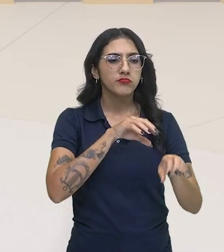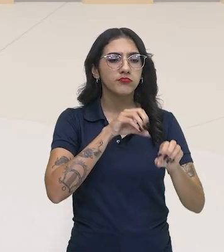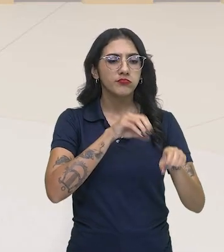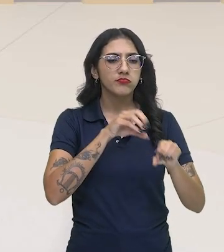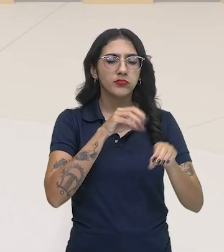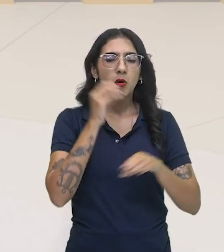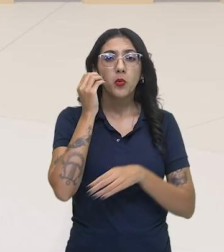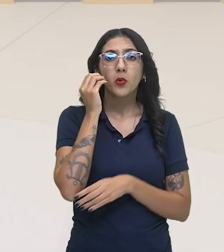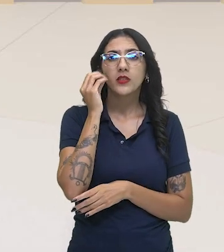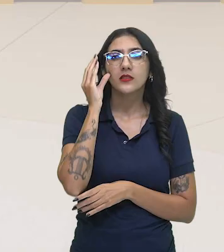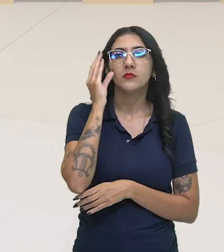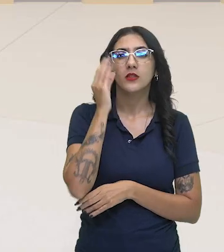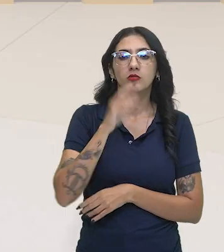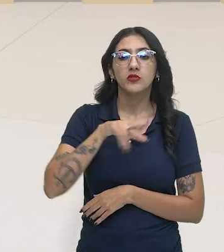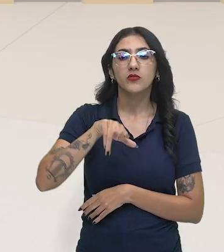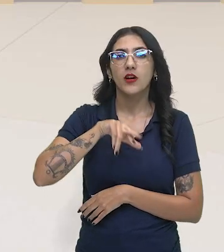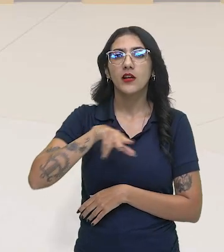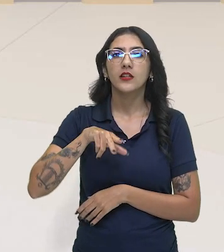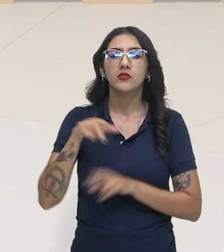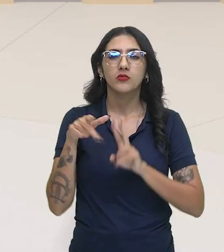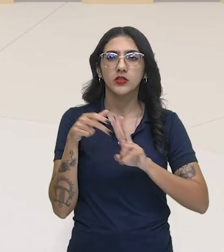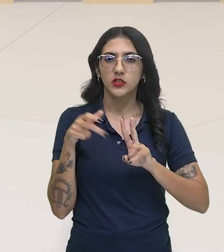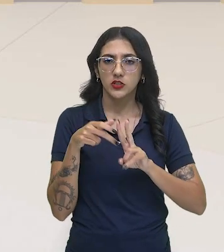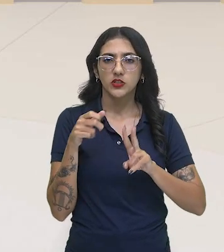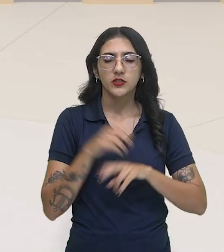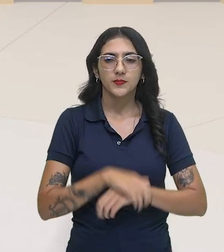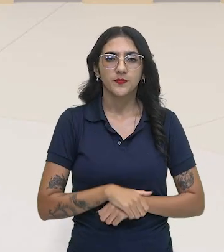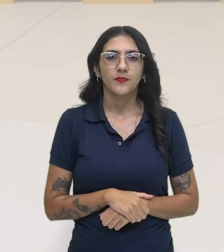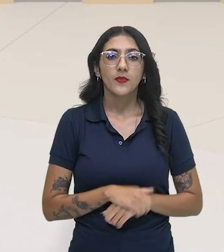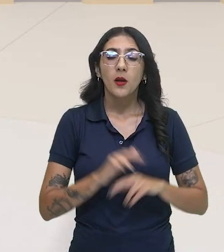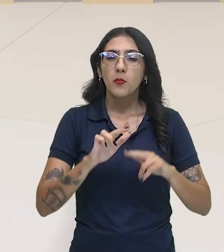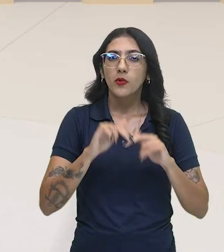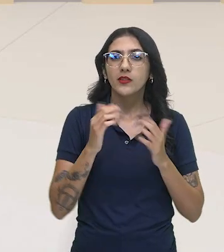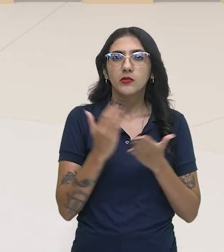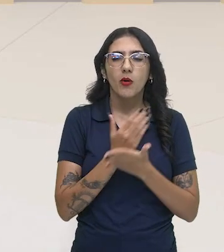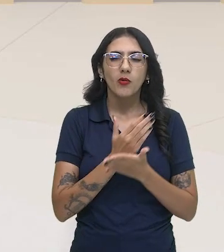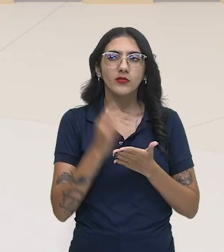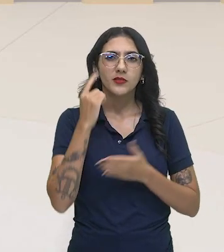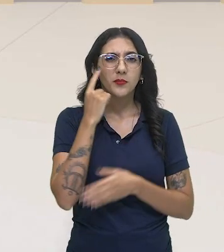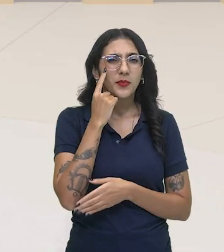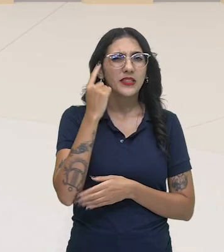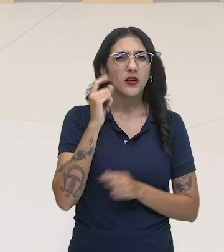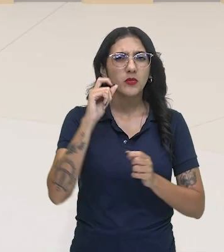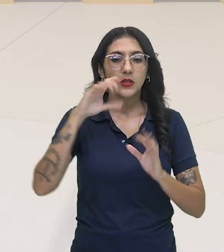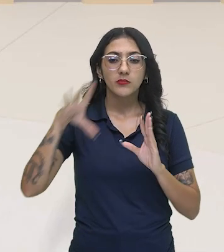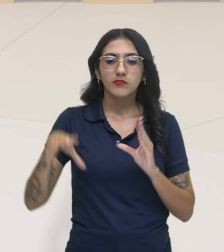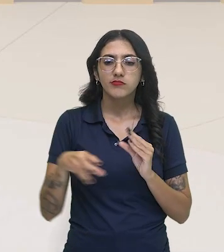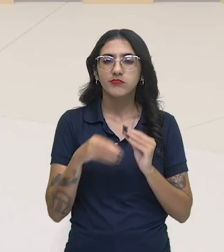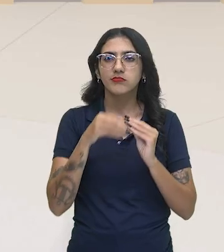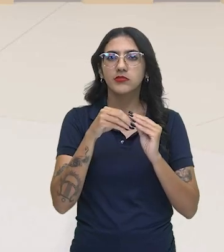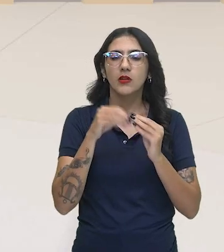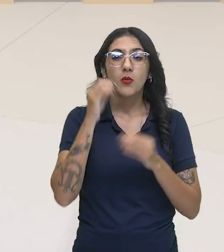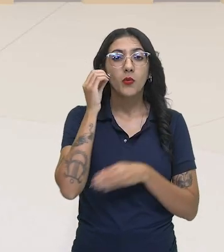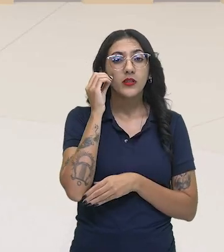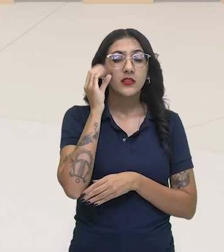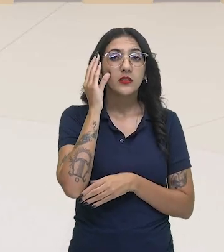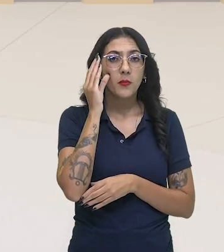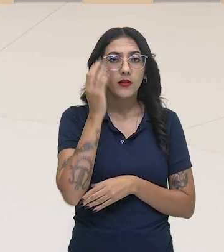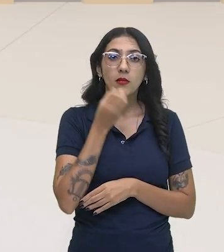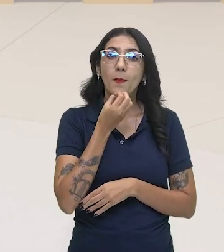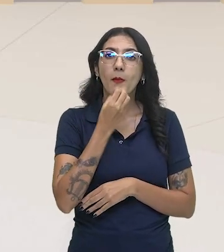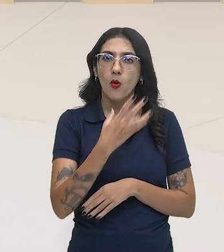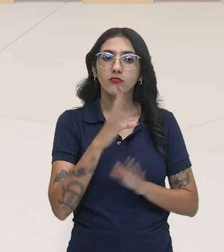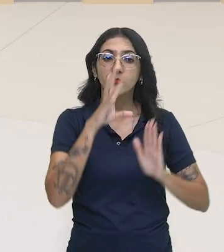não indígenas. Esse que é um grande problema, né? Então eles acabaram pensando que introduziriam conhecimentos do Paité-Suruí lá